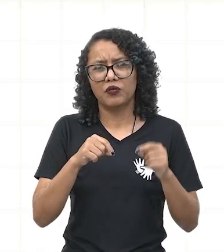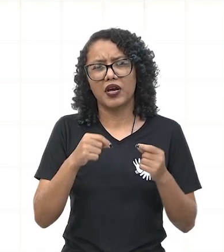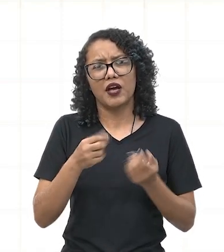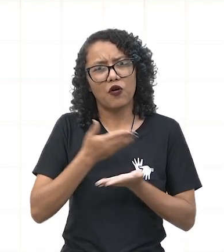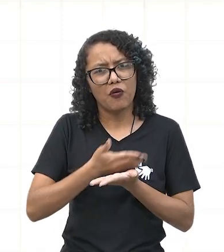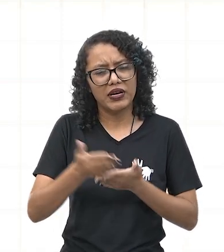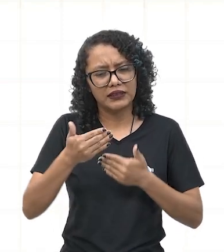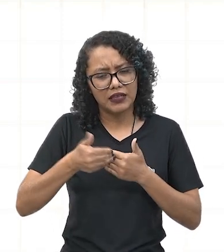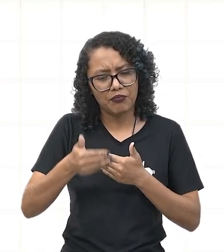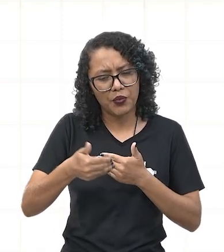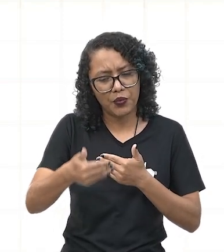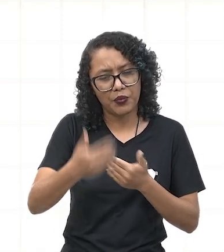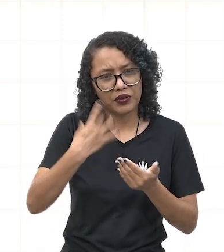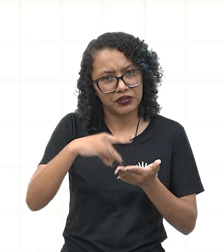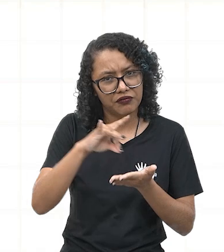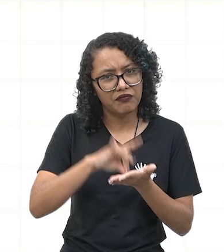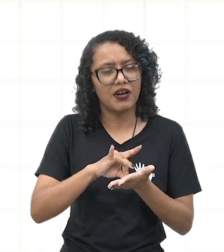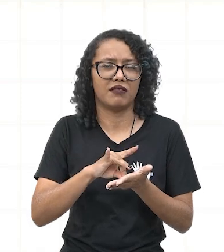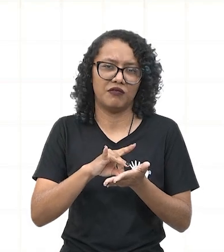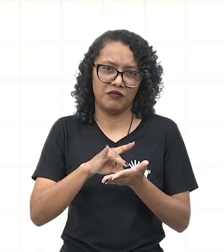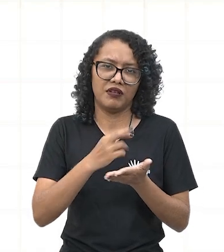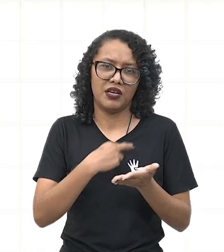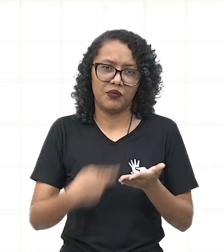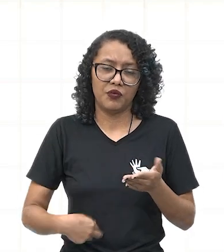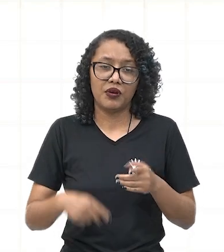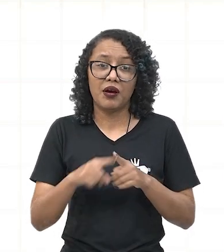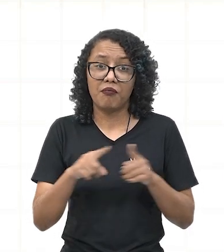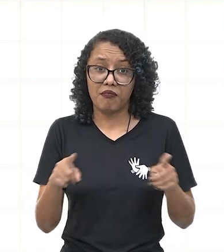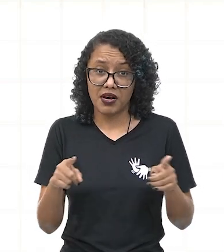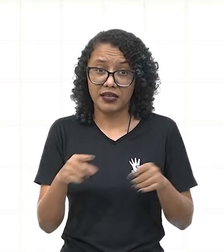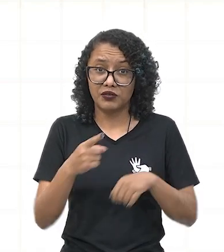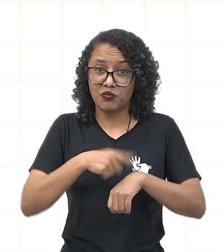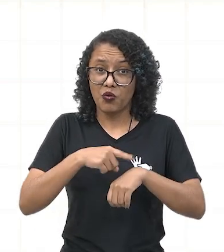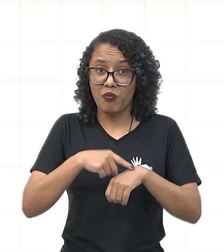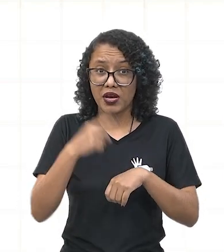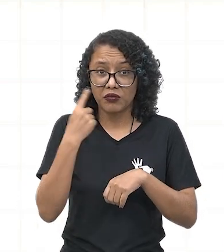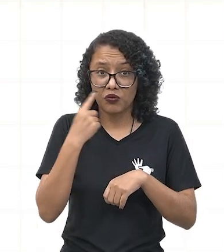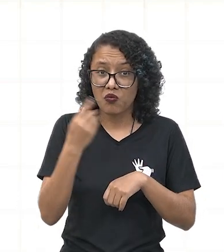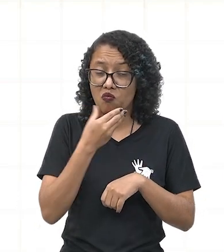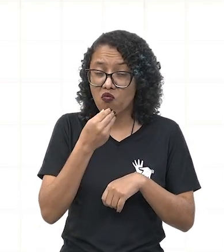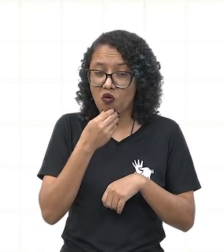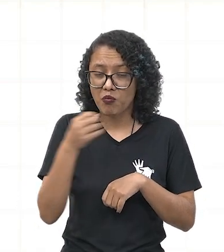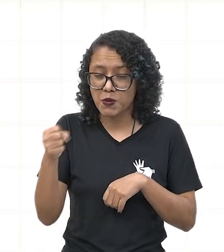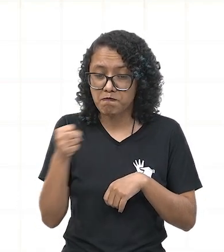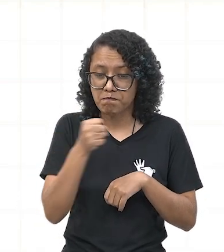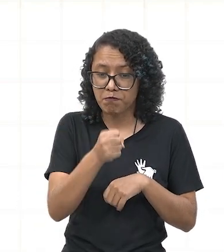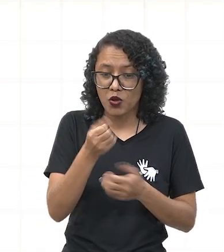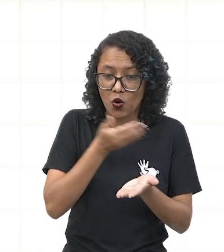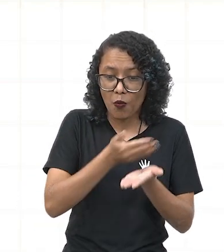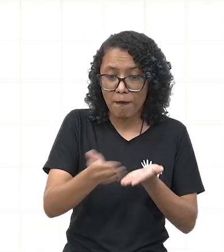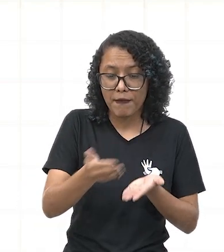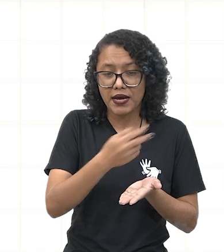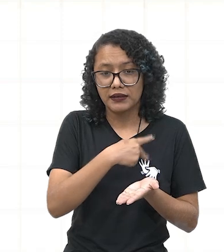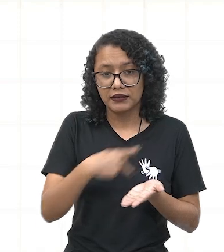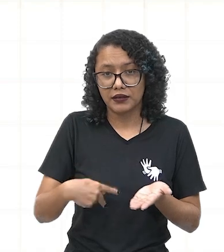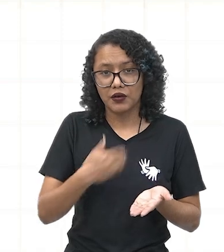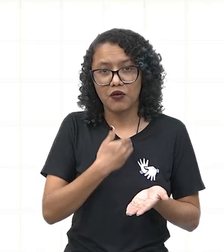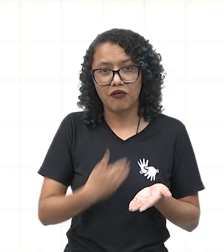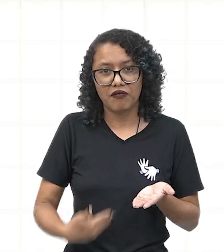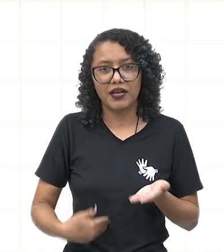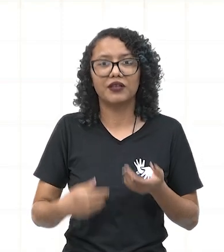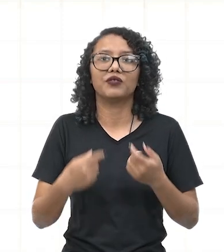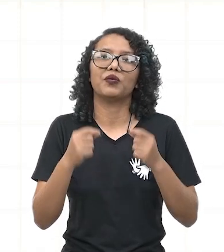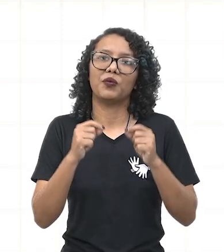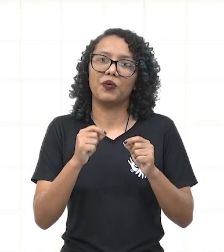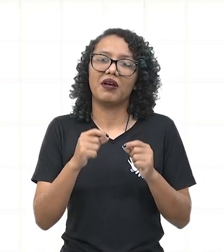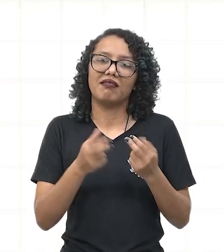quando Floriano ele assume o poder, ele vai se ver na obrigação de manter a estabilidade desse novo